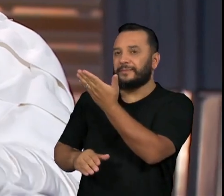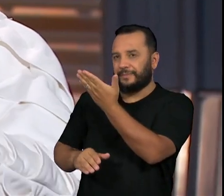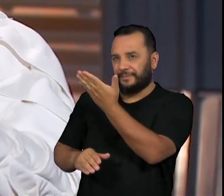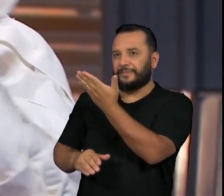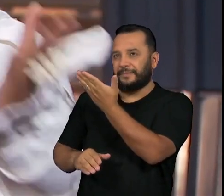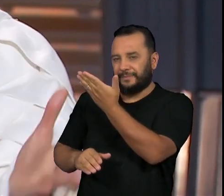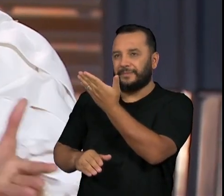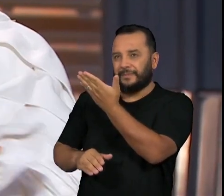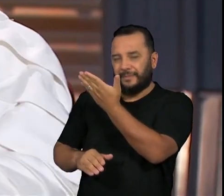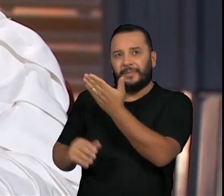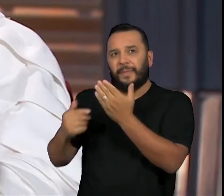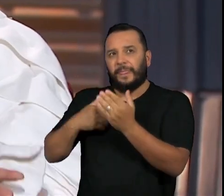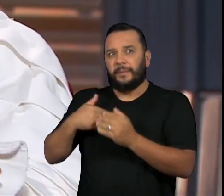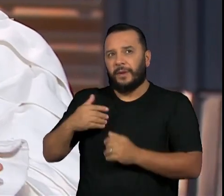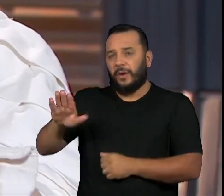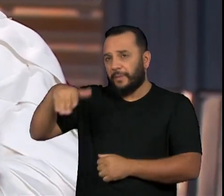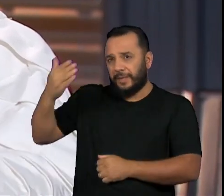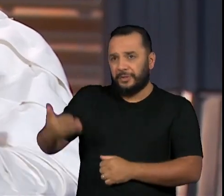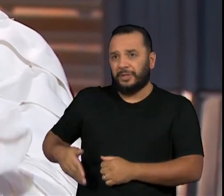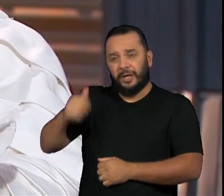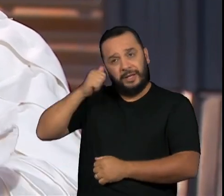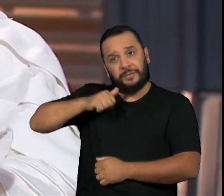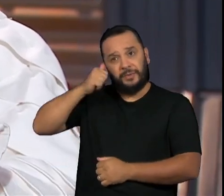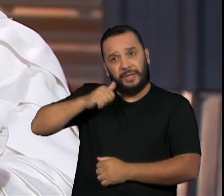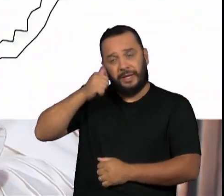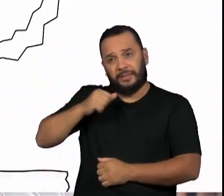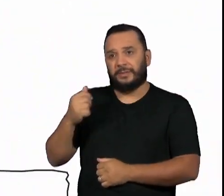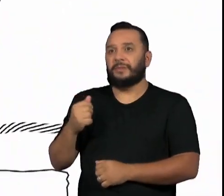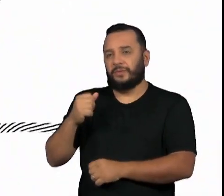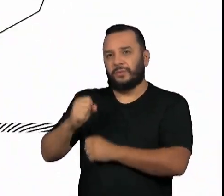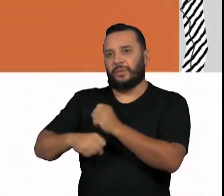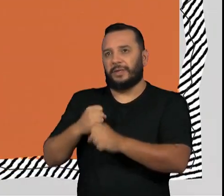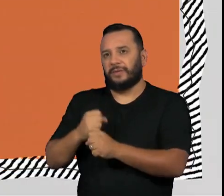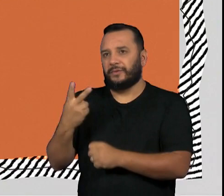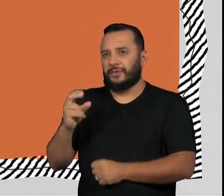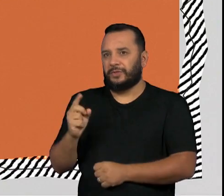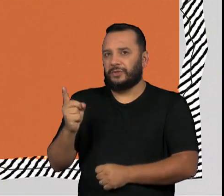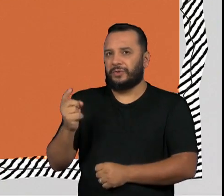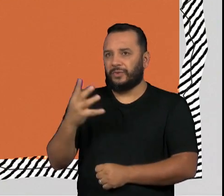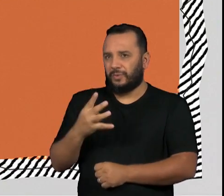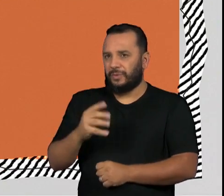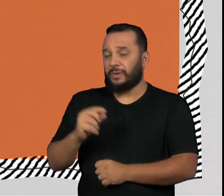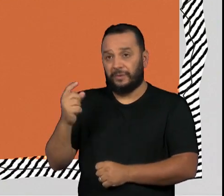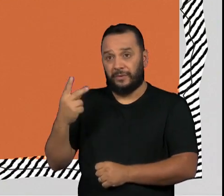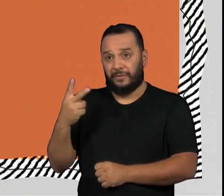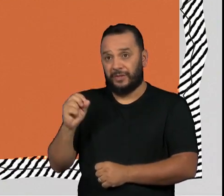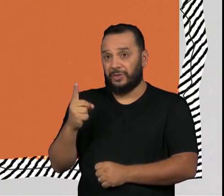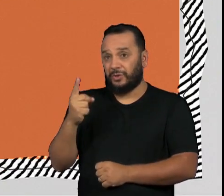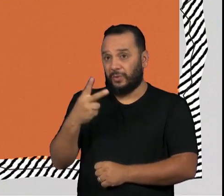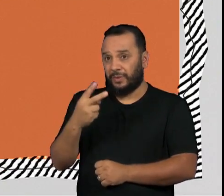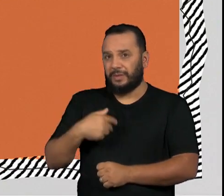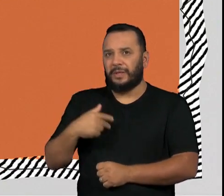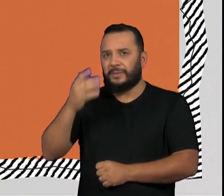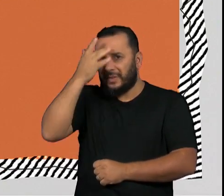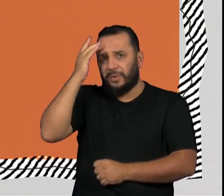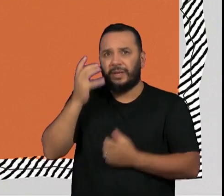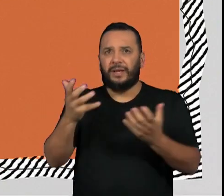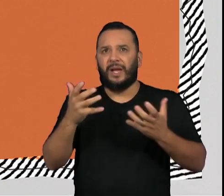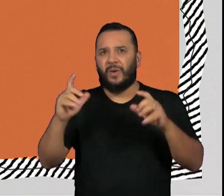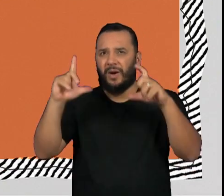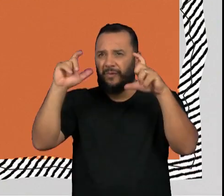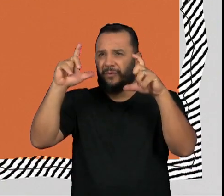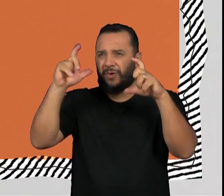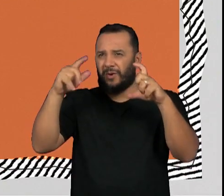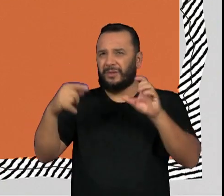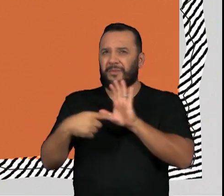Fela Kuti, Sim. todas aquelas mulheres maravilhosas no ano 2012. E eu olhei aquele e-mail e falei, gente, a pessoa louca, tá querendo uma foto de moda para colocar